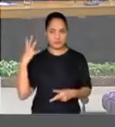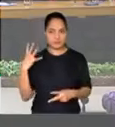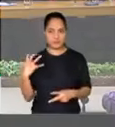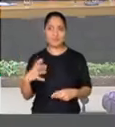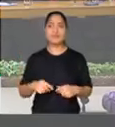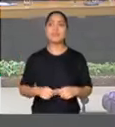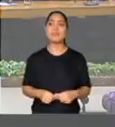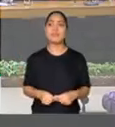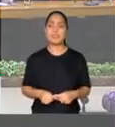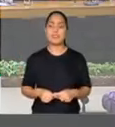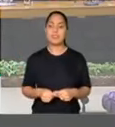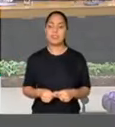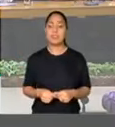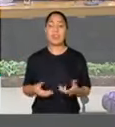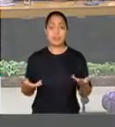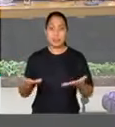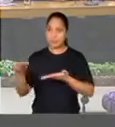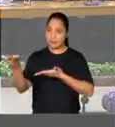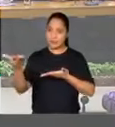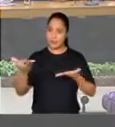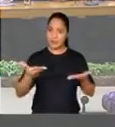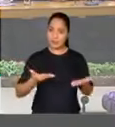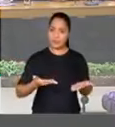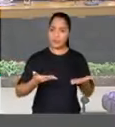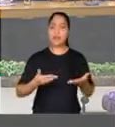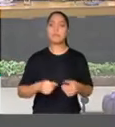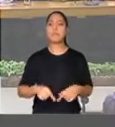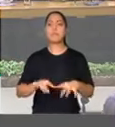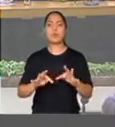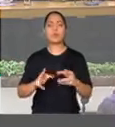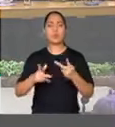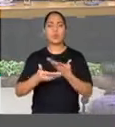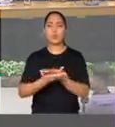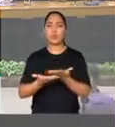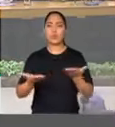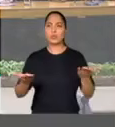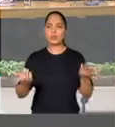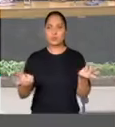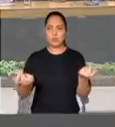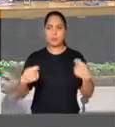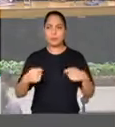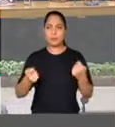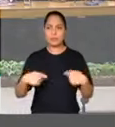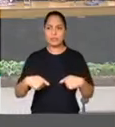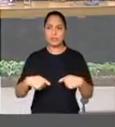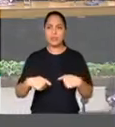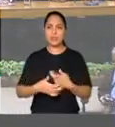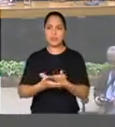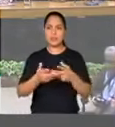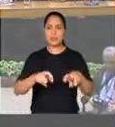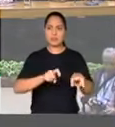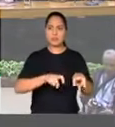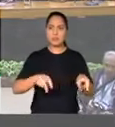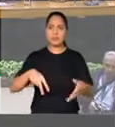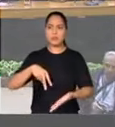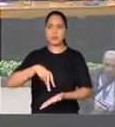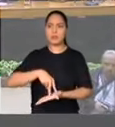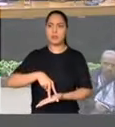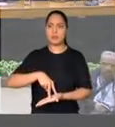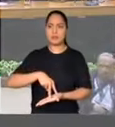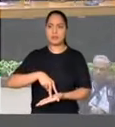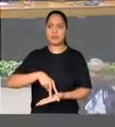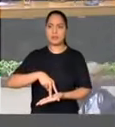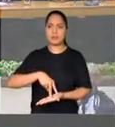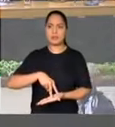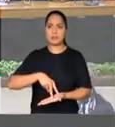Eu queria convidar todas e todos para que, na medida do possível, possam se colocar de pé para